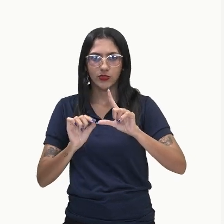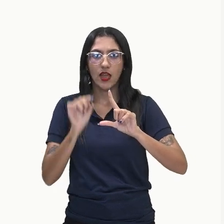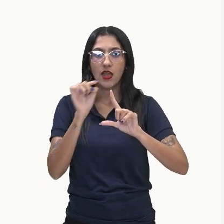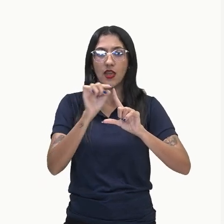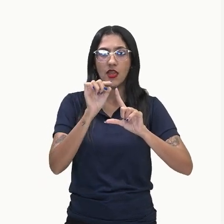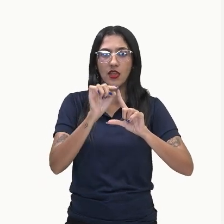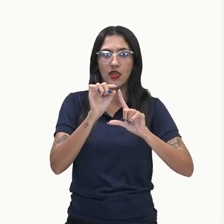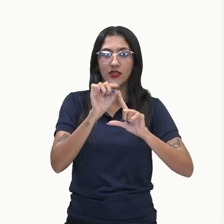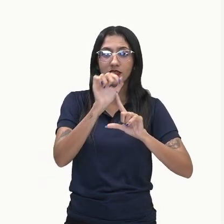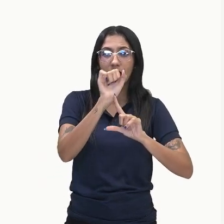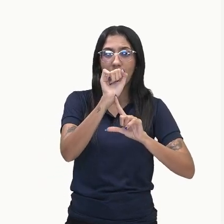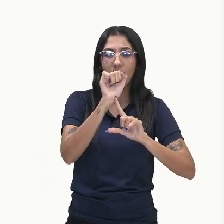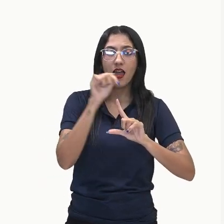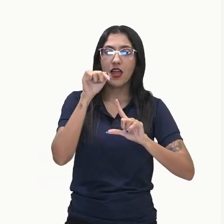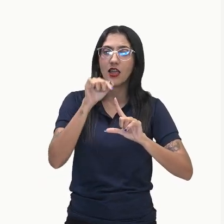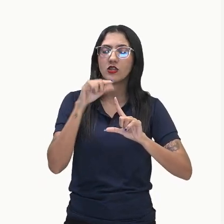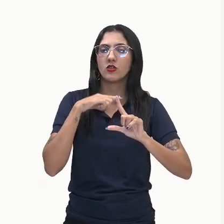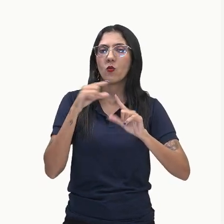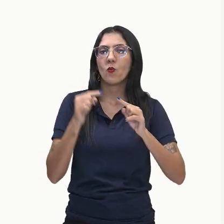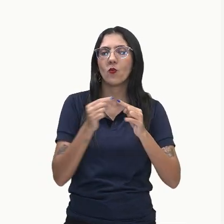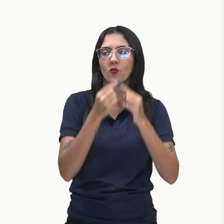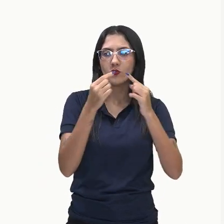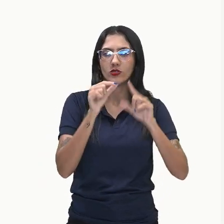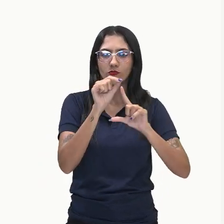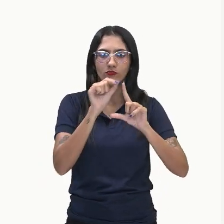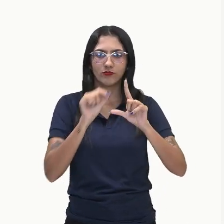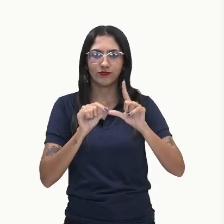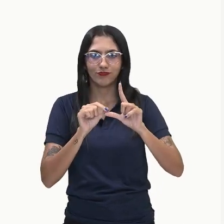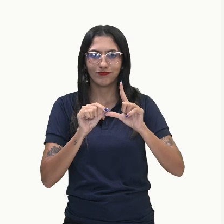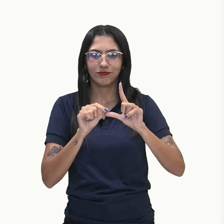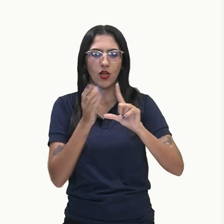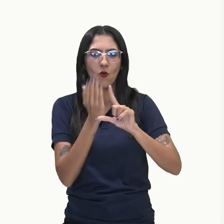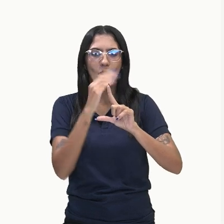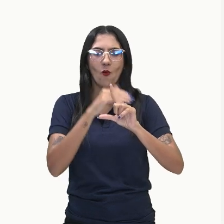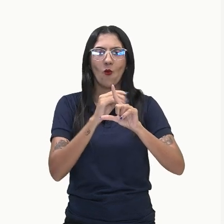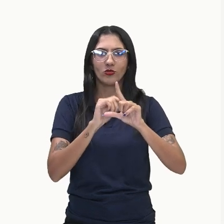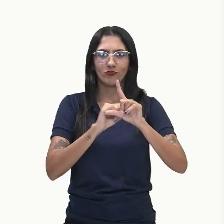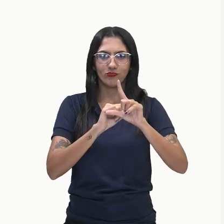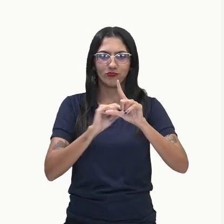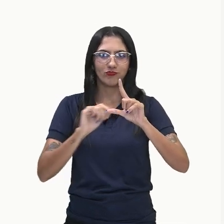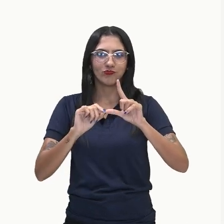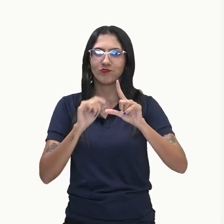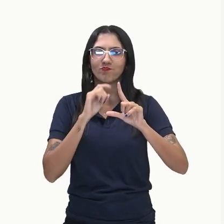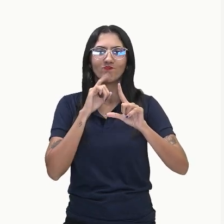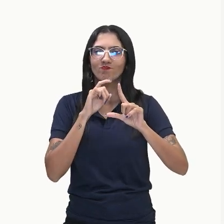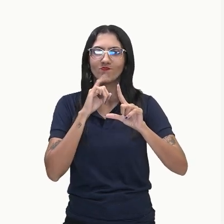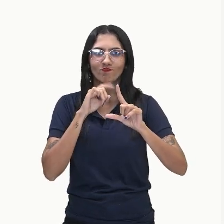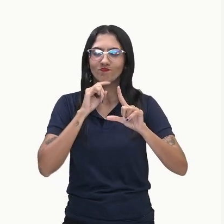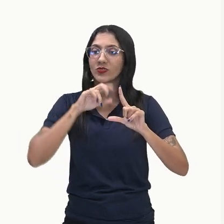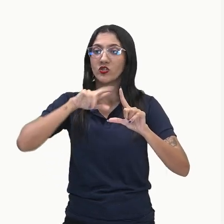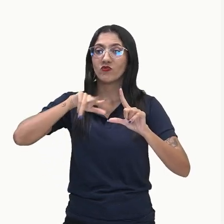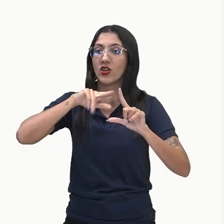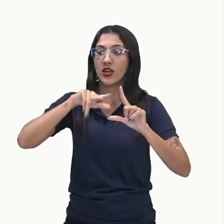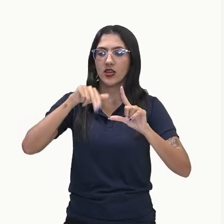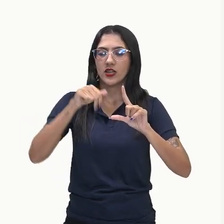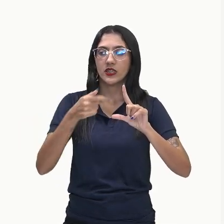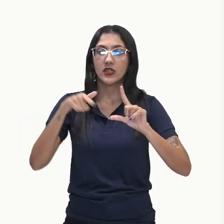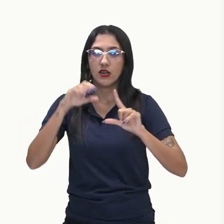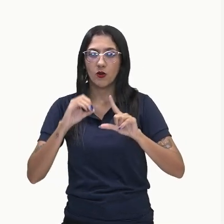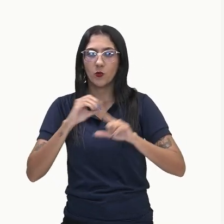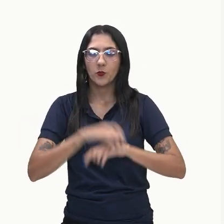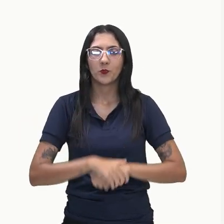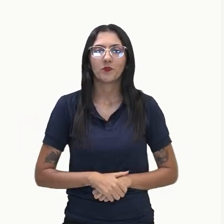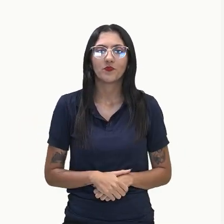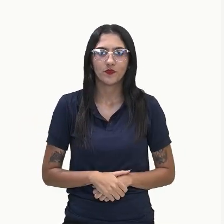lado adjacente, tudo bem? Os outros dois lados são conhecidos como lados não adjacentes. Então, aí